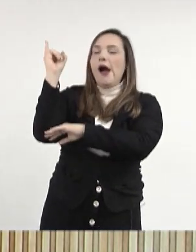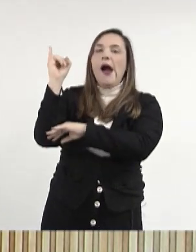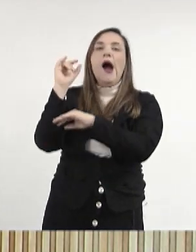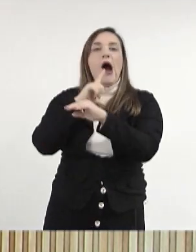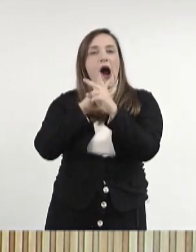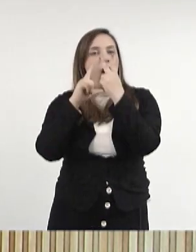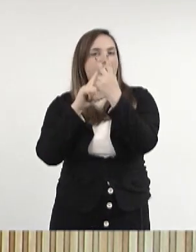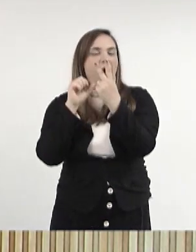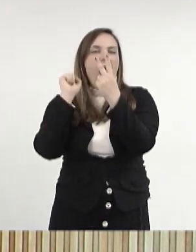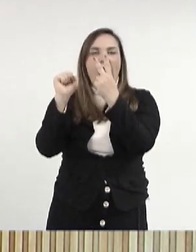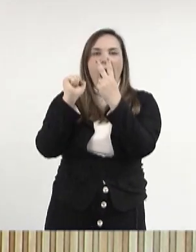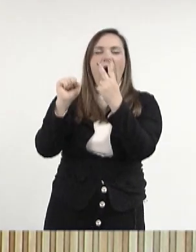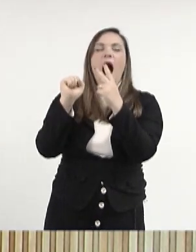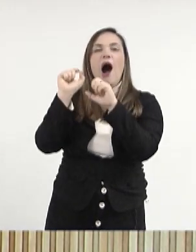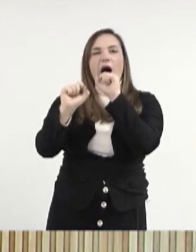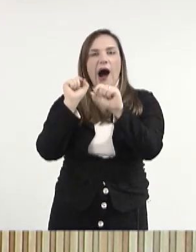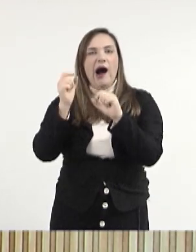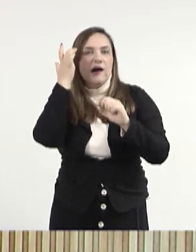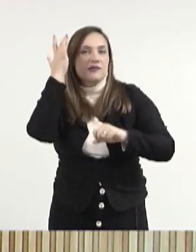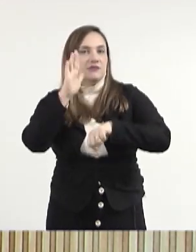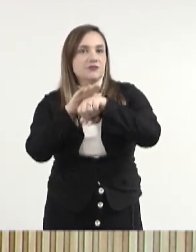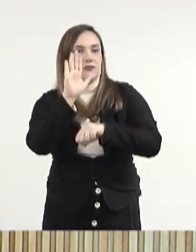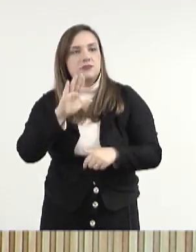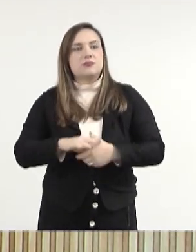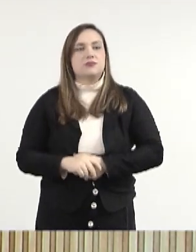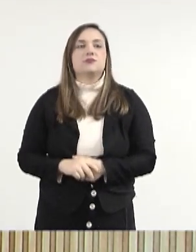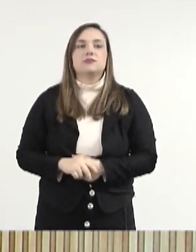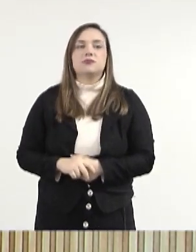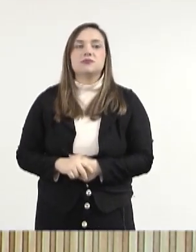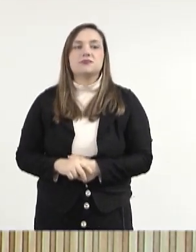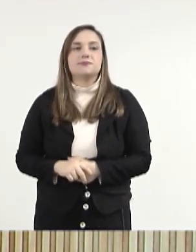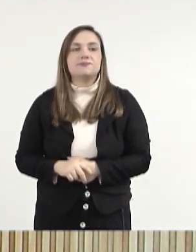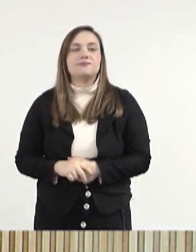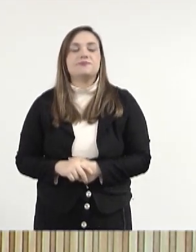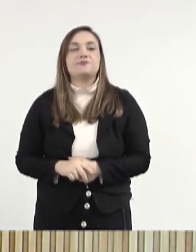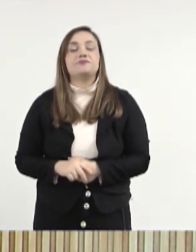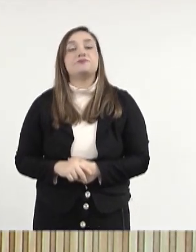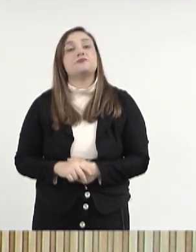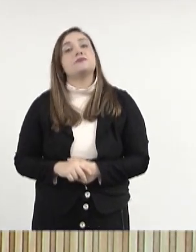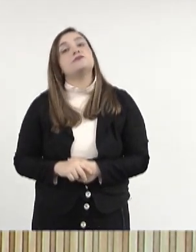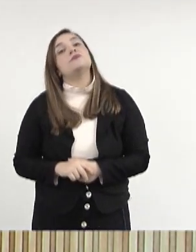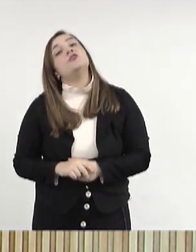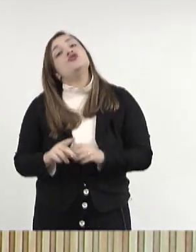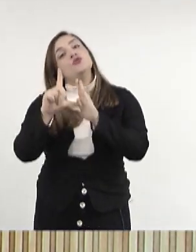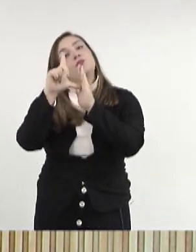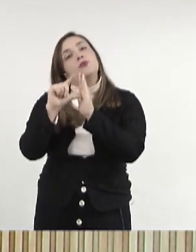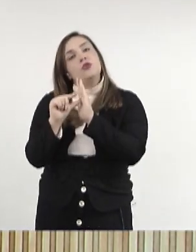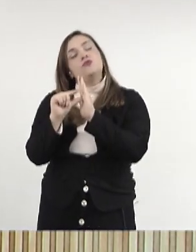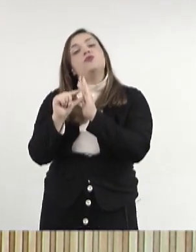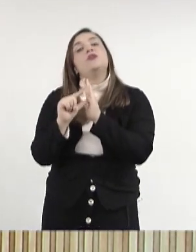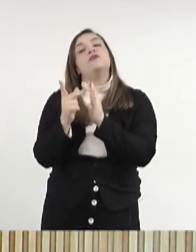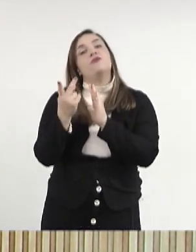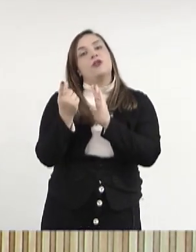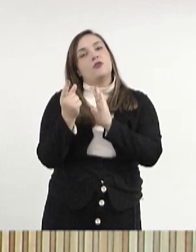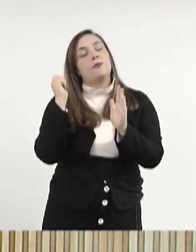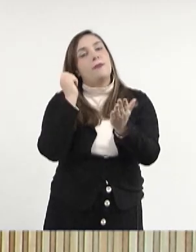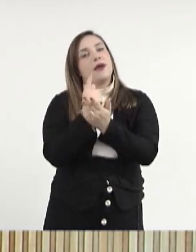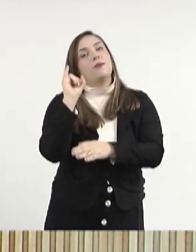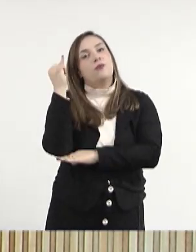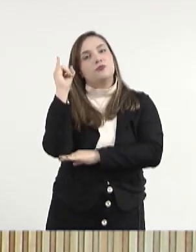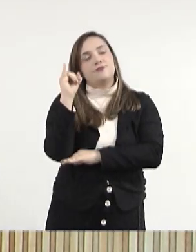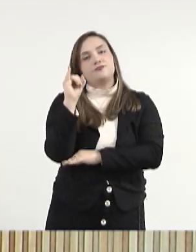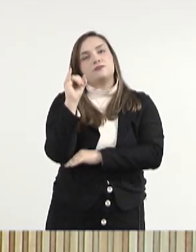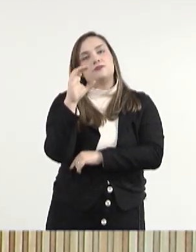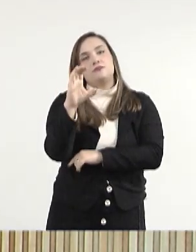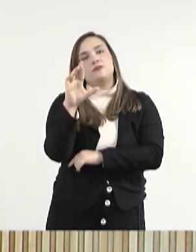duas possibilidades para já facilitar esses abatimentos em créditos fiscais. O valor do benefício fiscal que